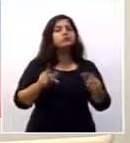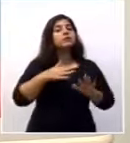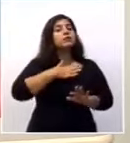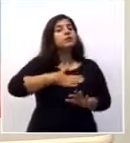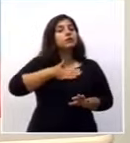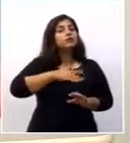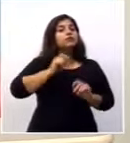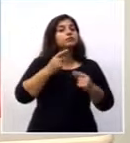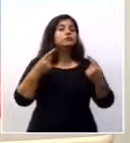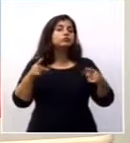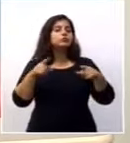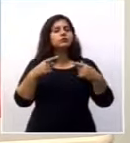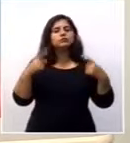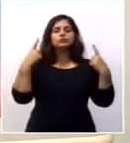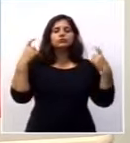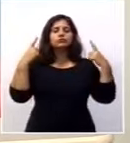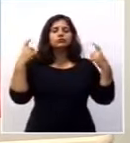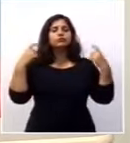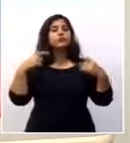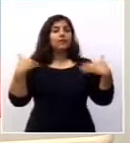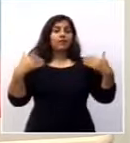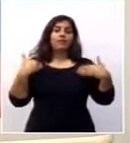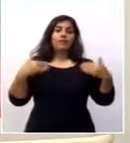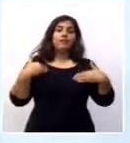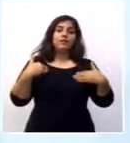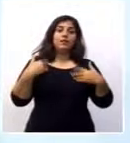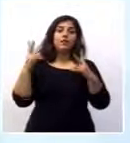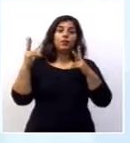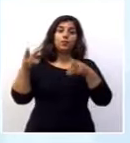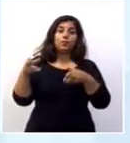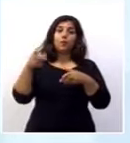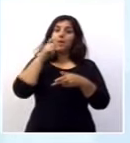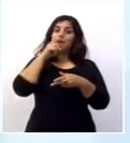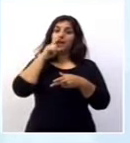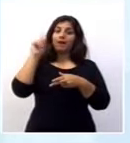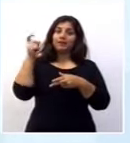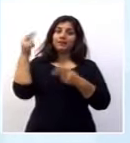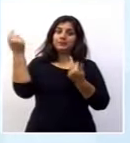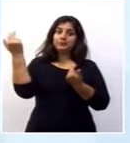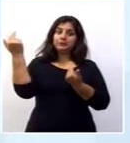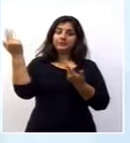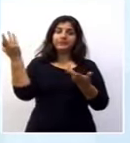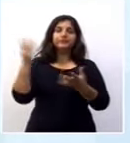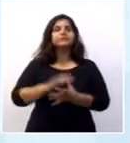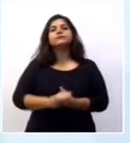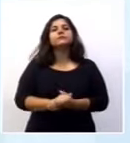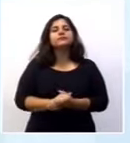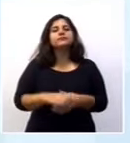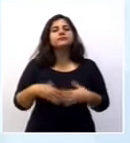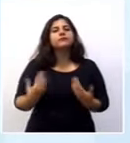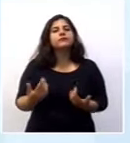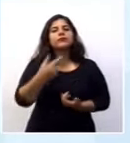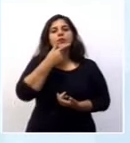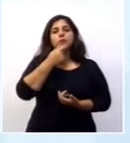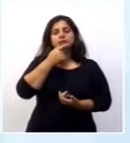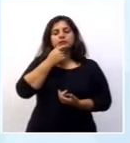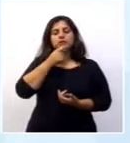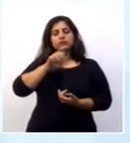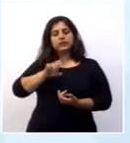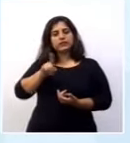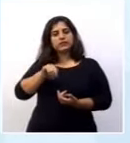gostava muito de música também. E era muito alegre, como seu pai um dia foi. E o Ezequiel não tinha mais